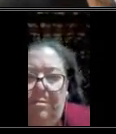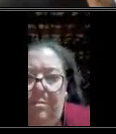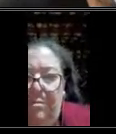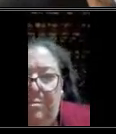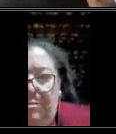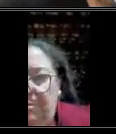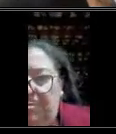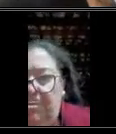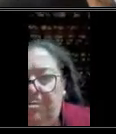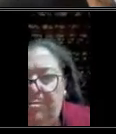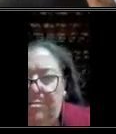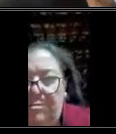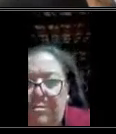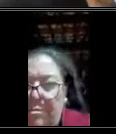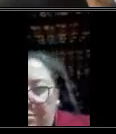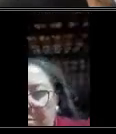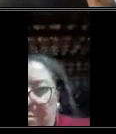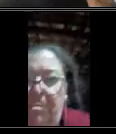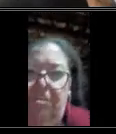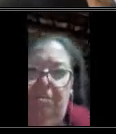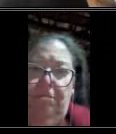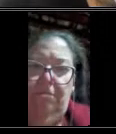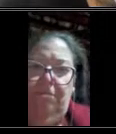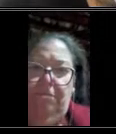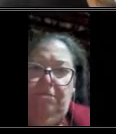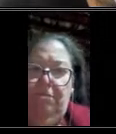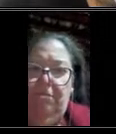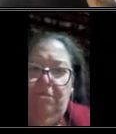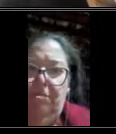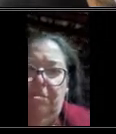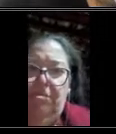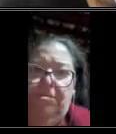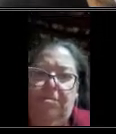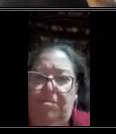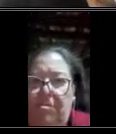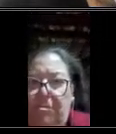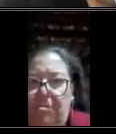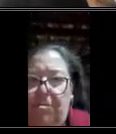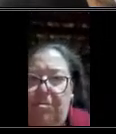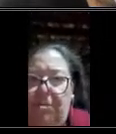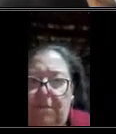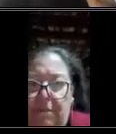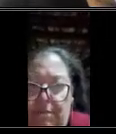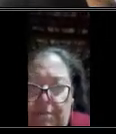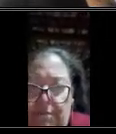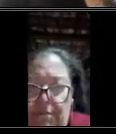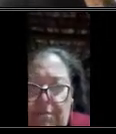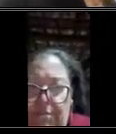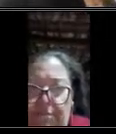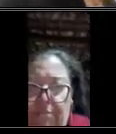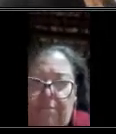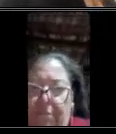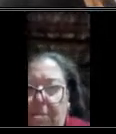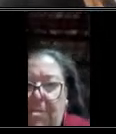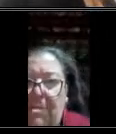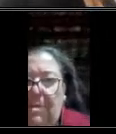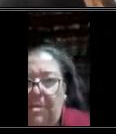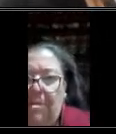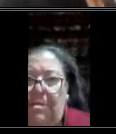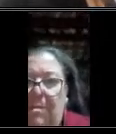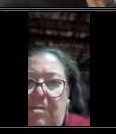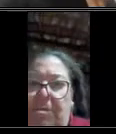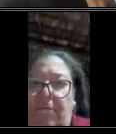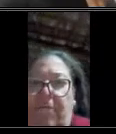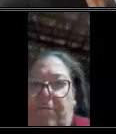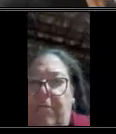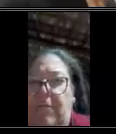no desenvolvimento dessas crianças. Ele tem início na infância, manifestações clínicas